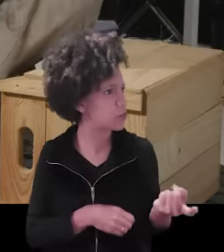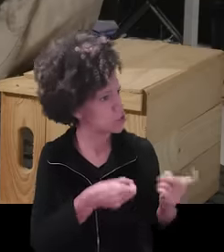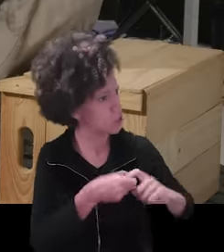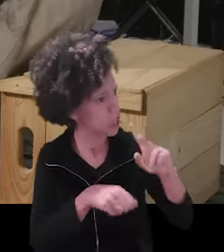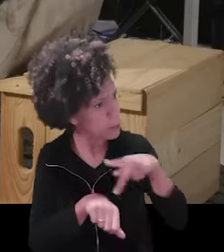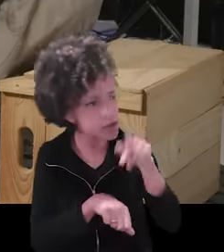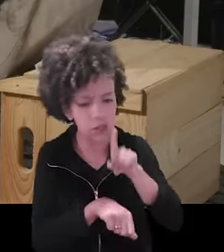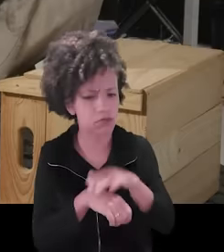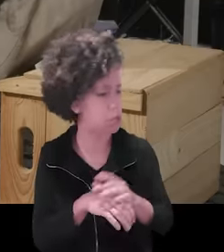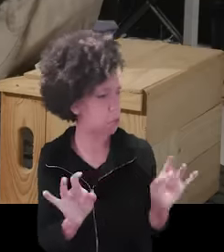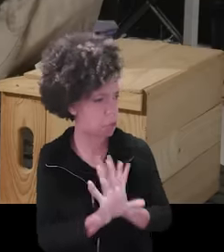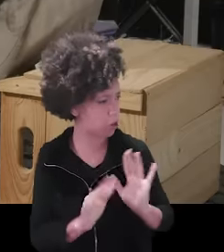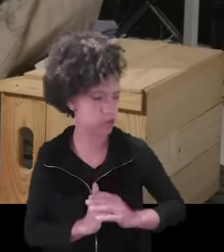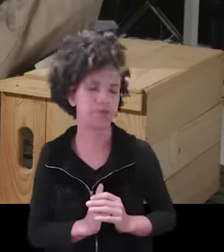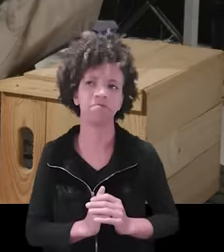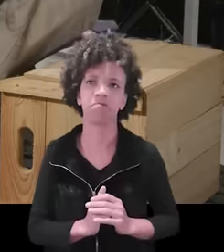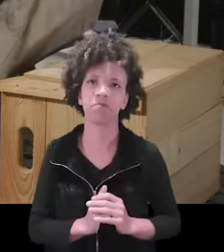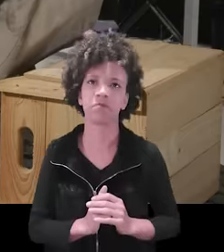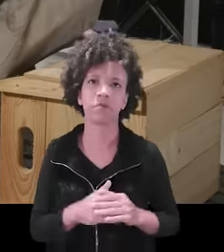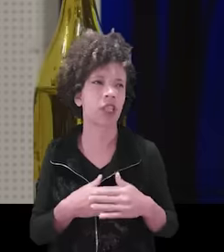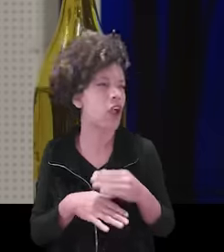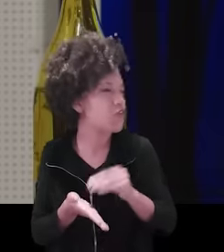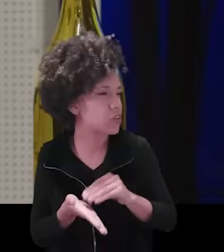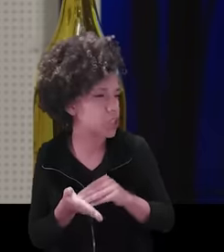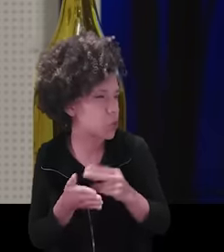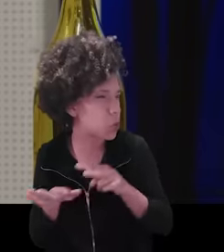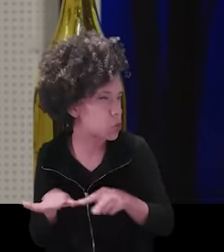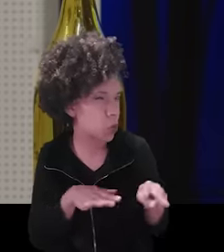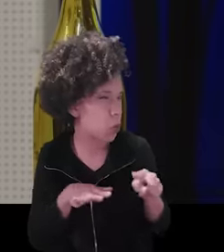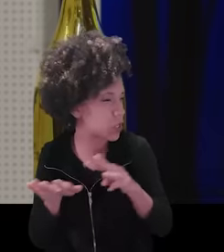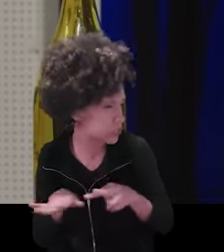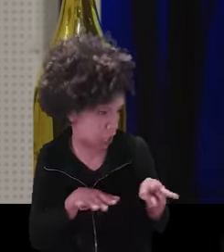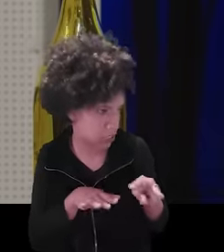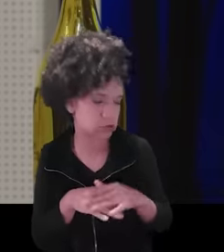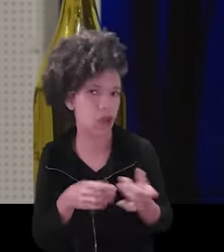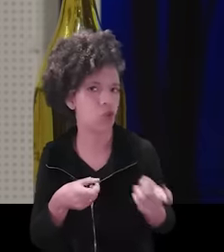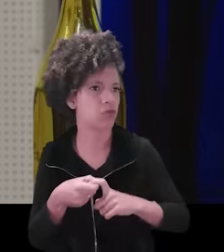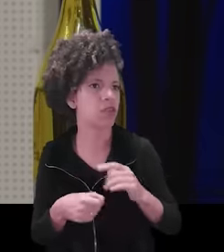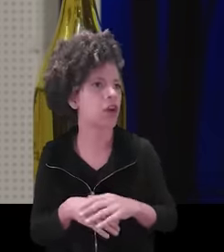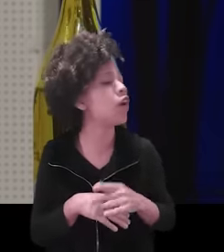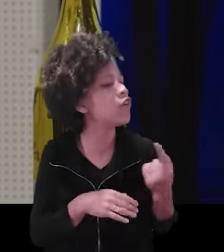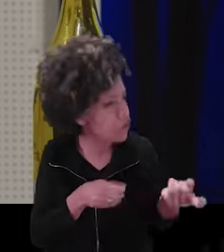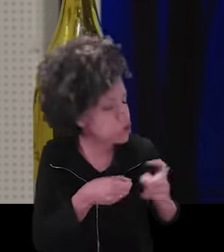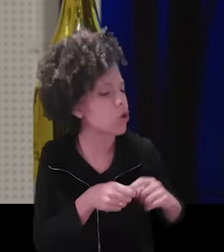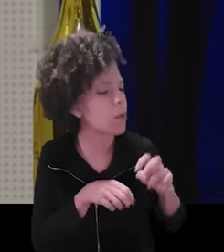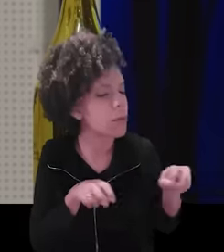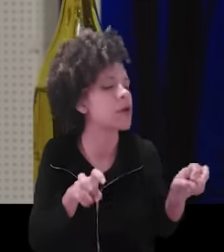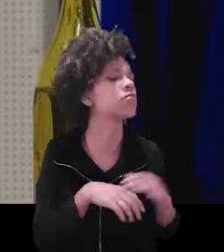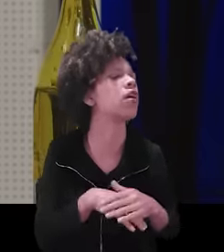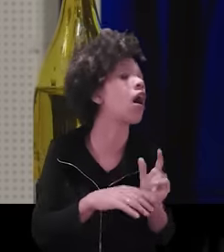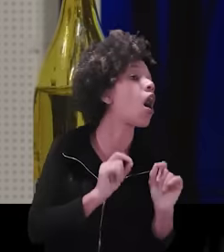depois ir para lá vai lá já tô aqui já tô aqui aí faltando duas três semanas que a gente voltar a gente foi lá no escritório